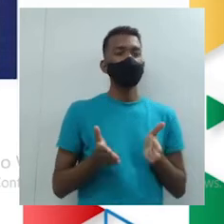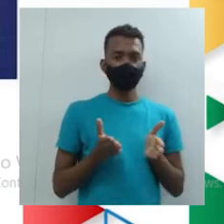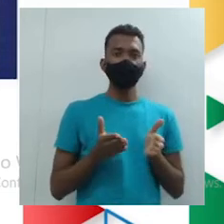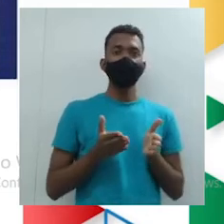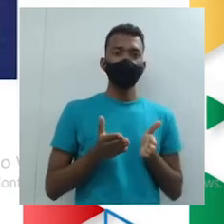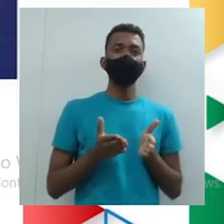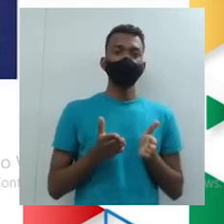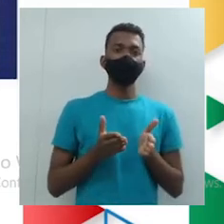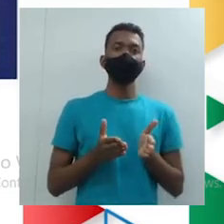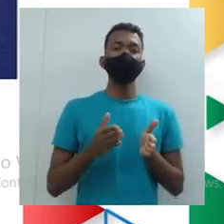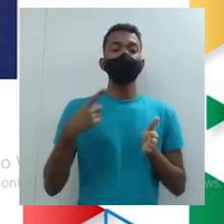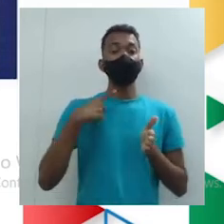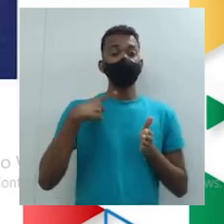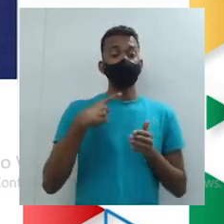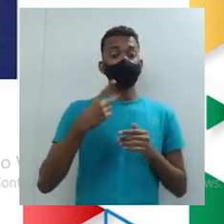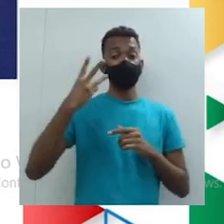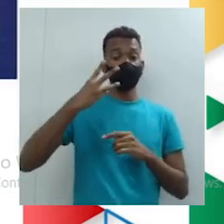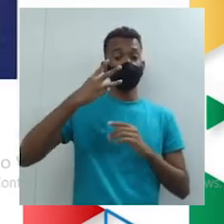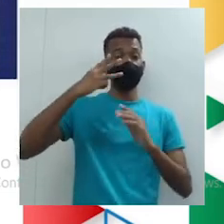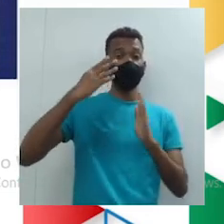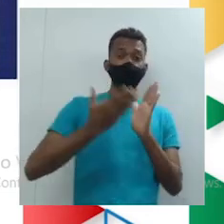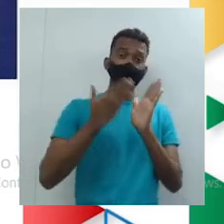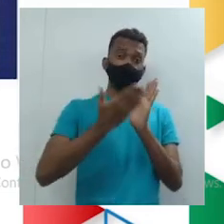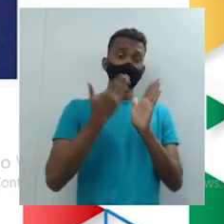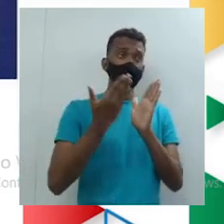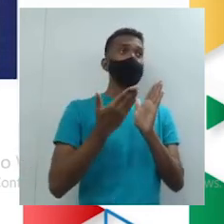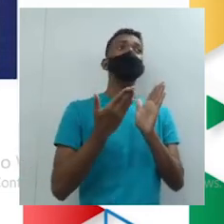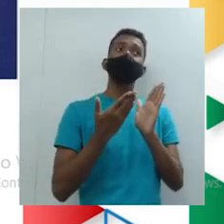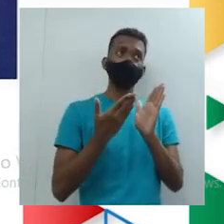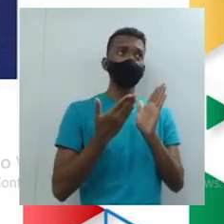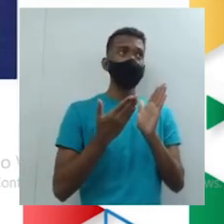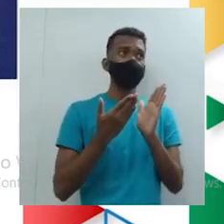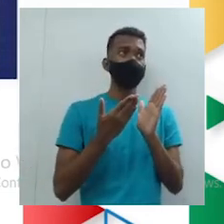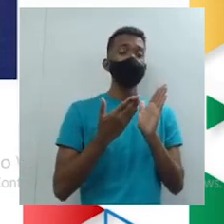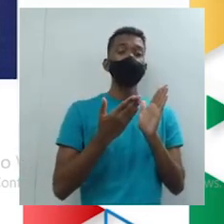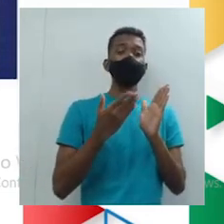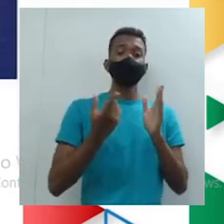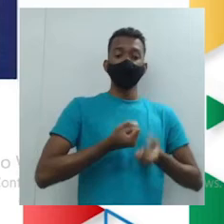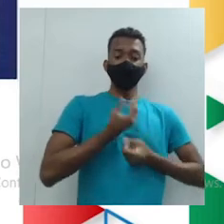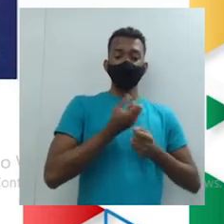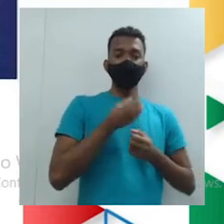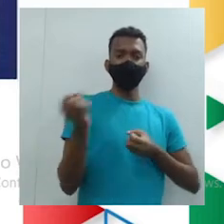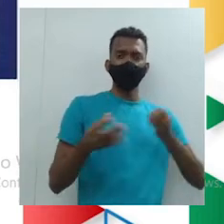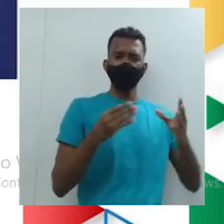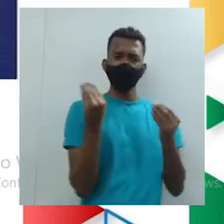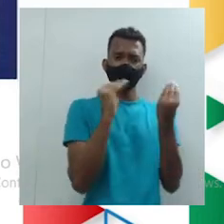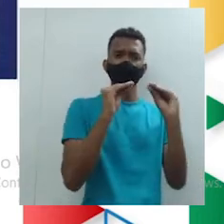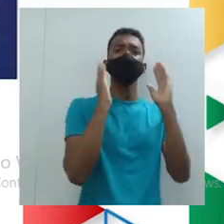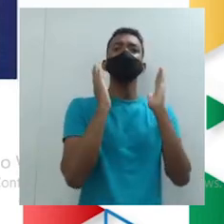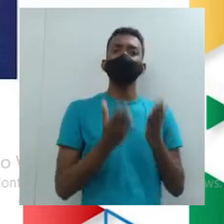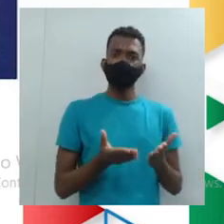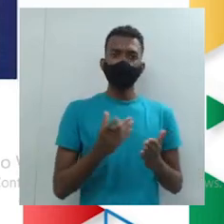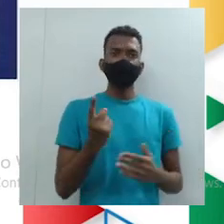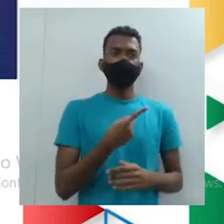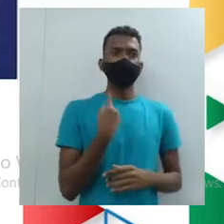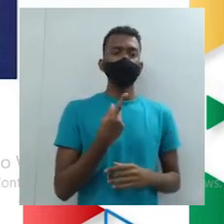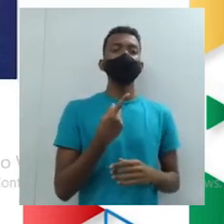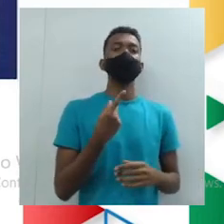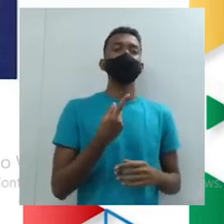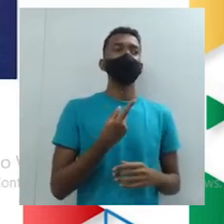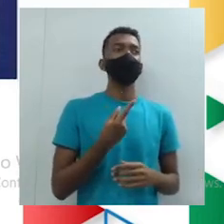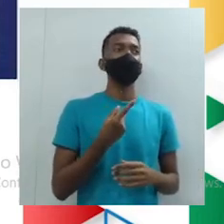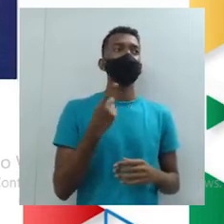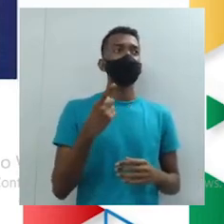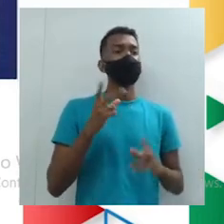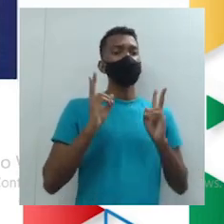os poemas dos 3 livros anteriores e acrescentou poemas novos. E vocês observam, pessoal, que em ambas as edições predomina